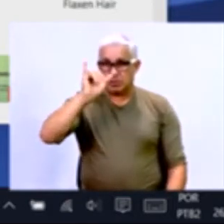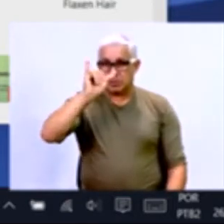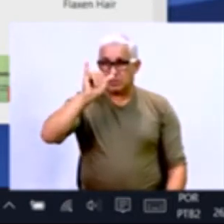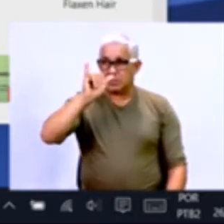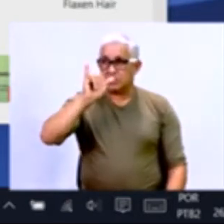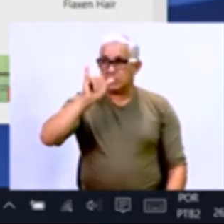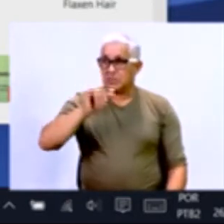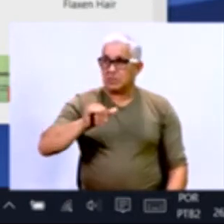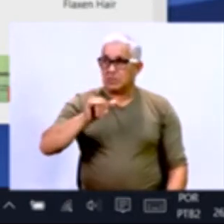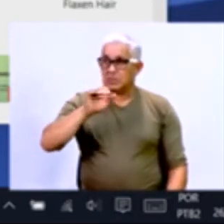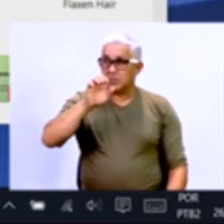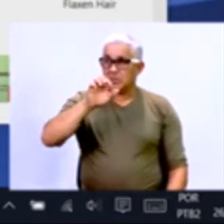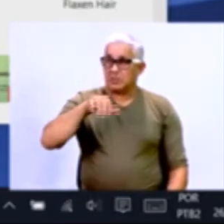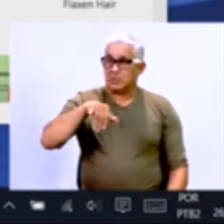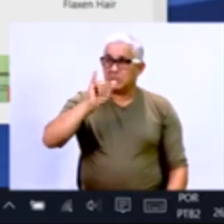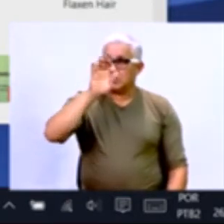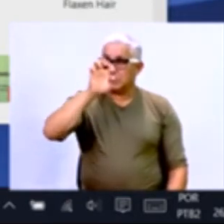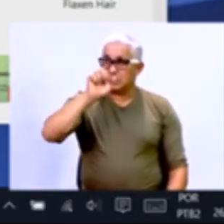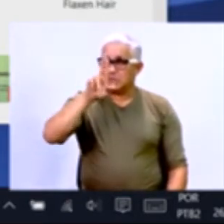Olha lá.